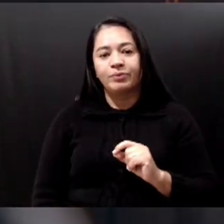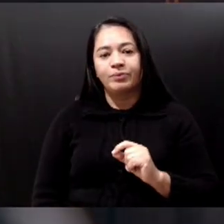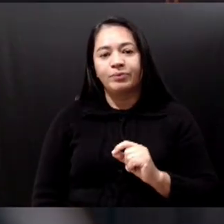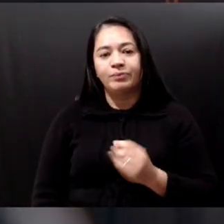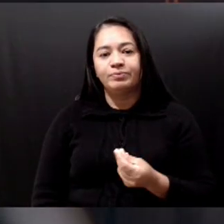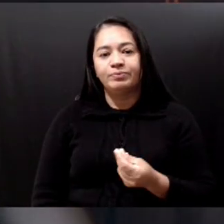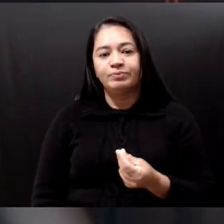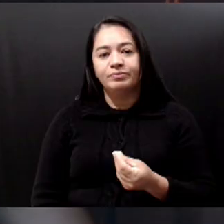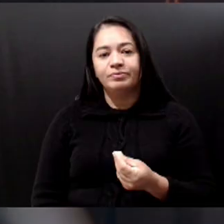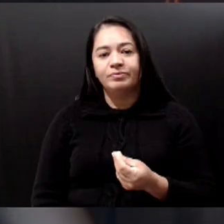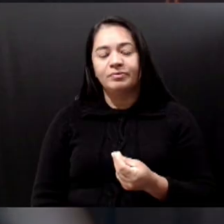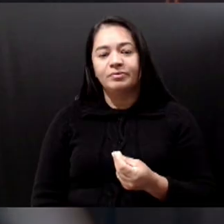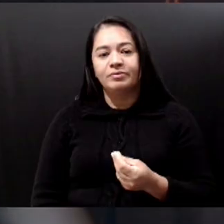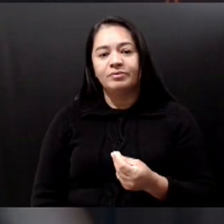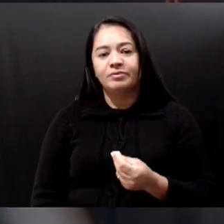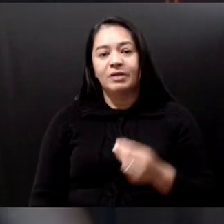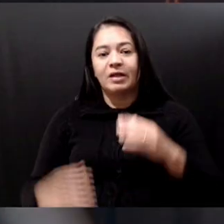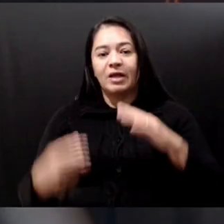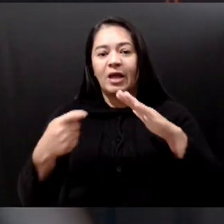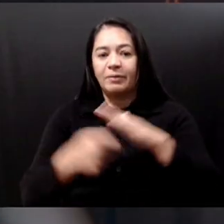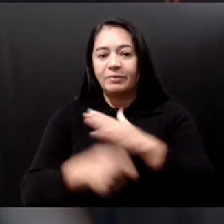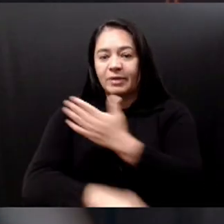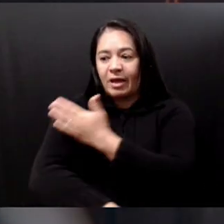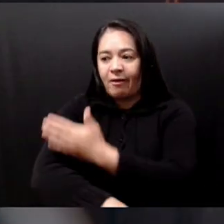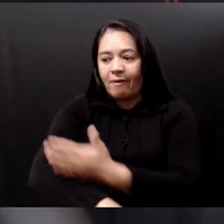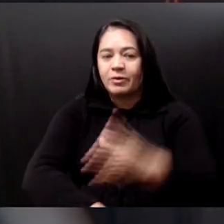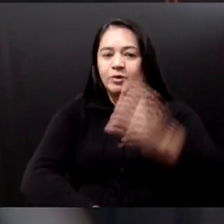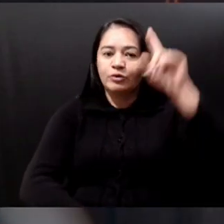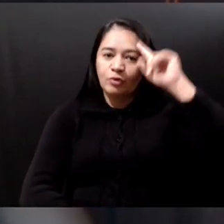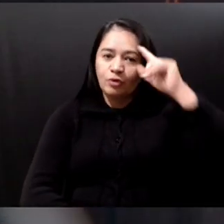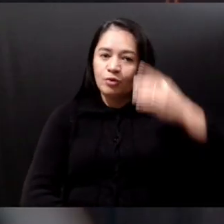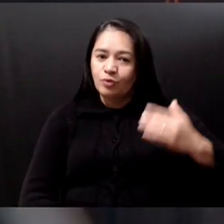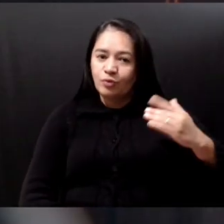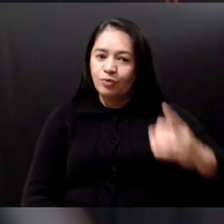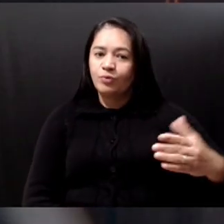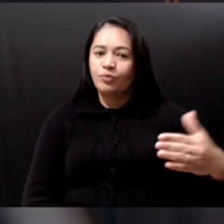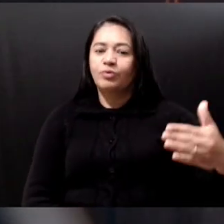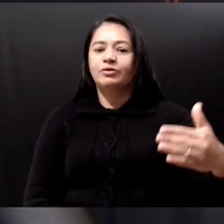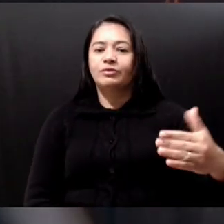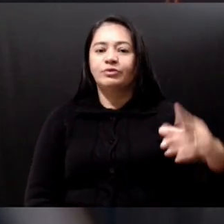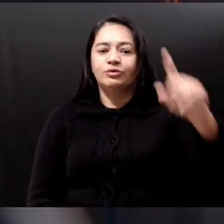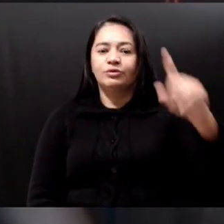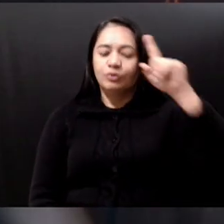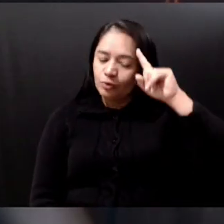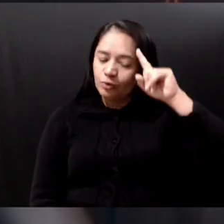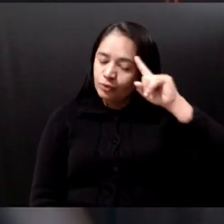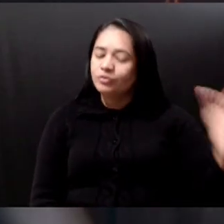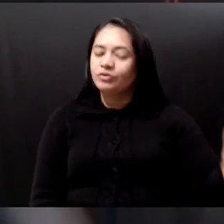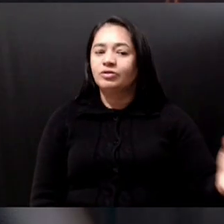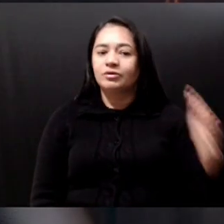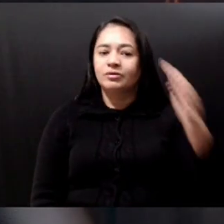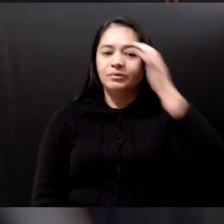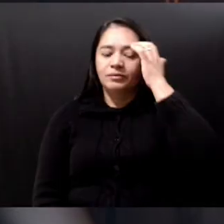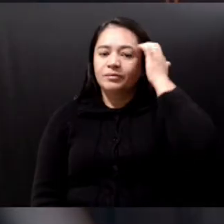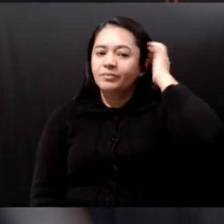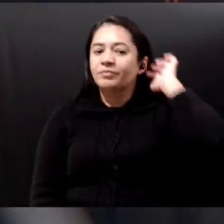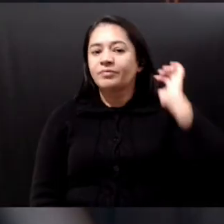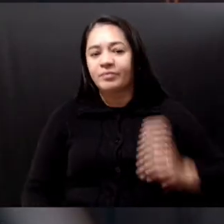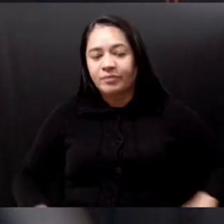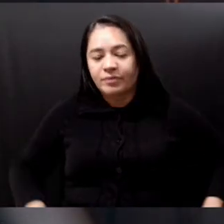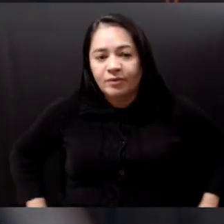aplicar hábito e rotina no dia a dia do empreender. Então, o que, que eu quero dizer com hábito e